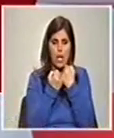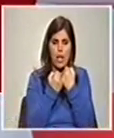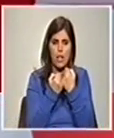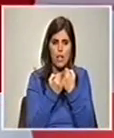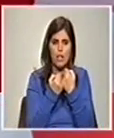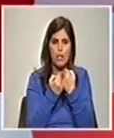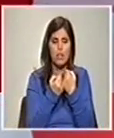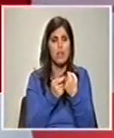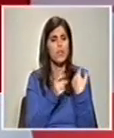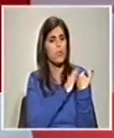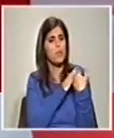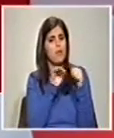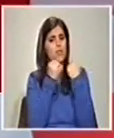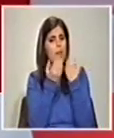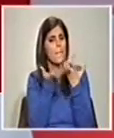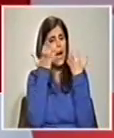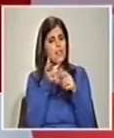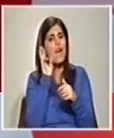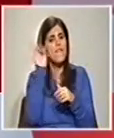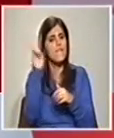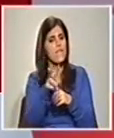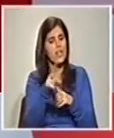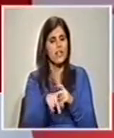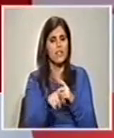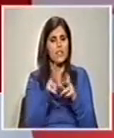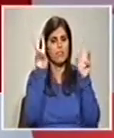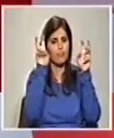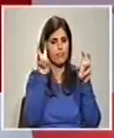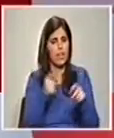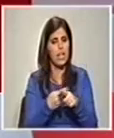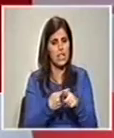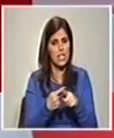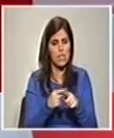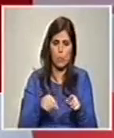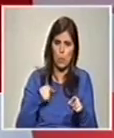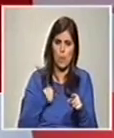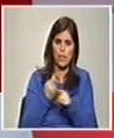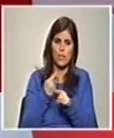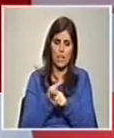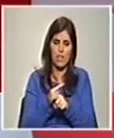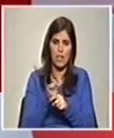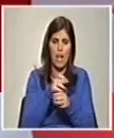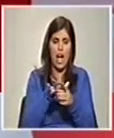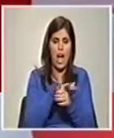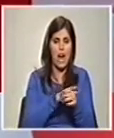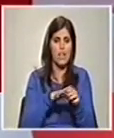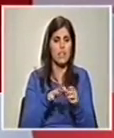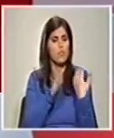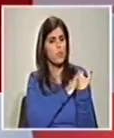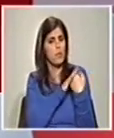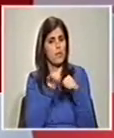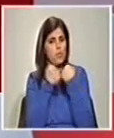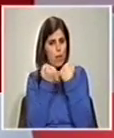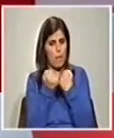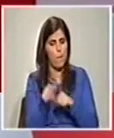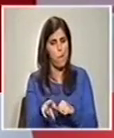na sua responsabilidade social, também veem estes conteúdos como interessantes para a sua atividade, sobretudo nesta área da responsabilidade social.